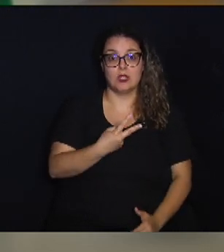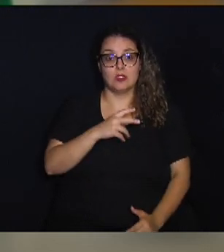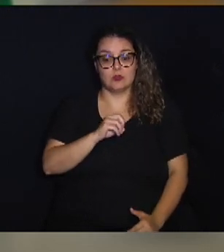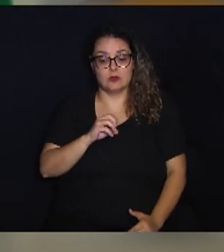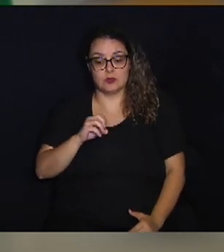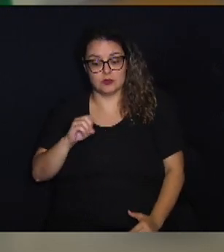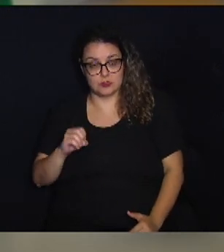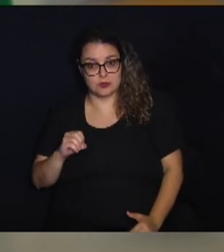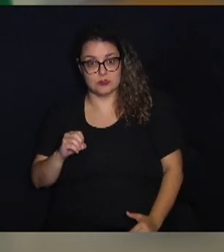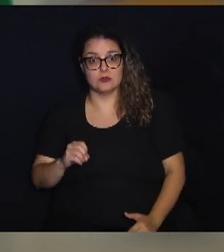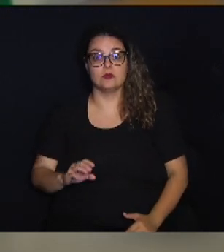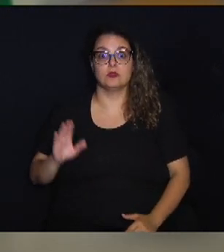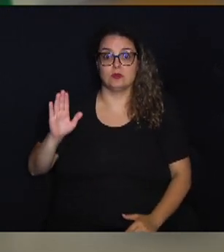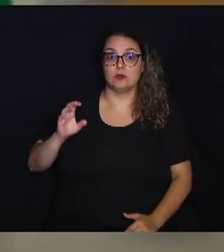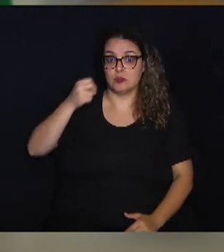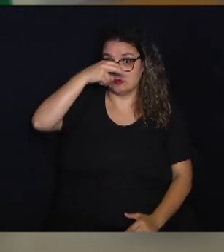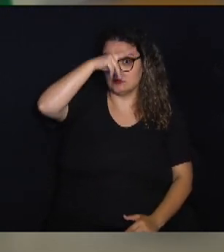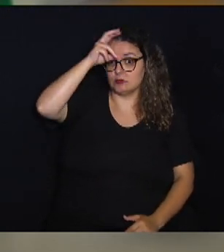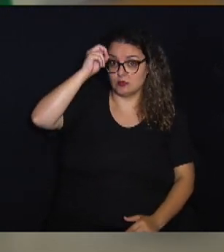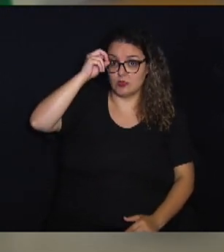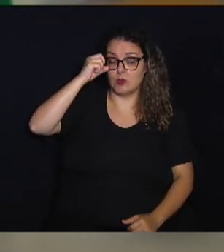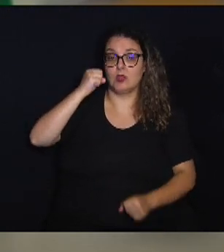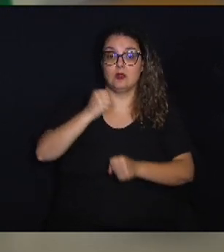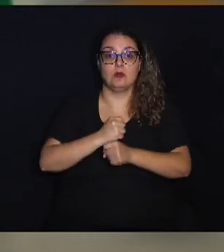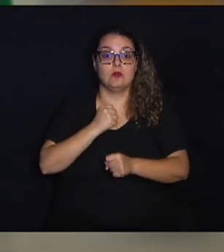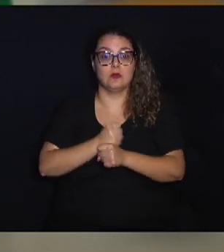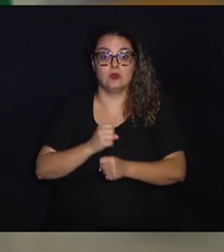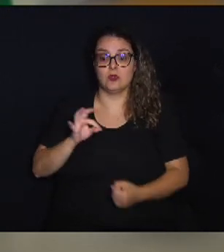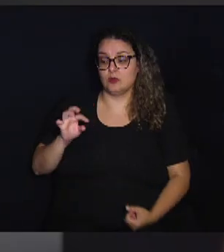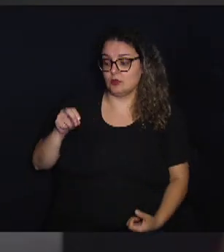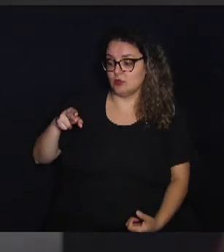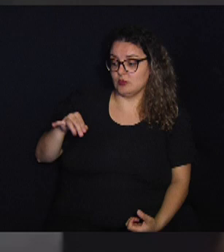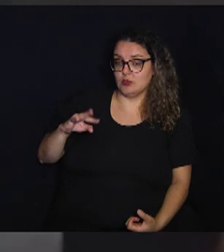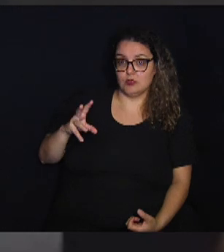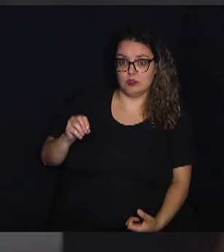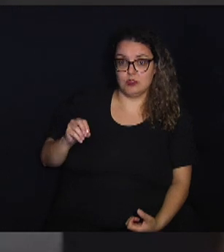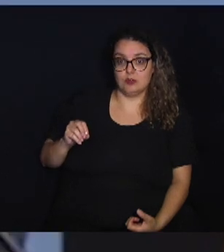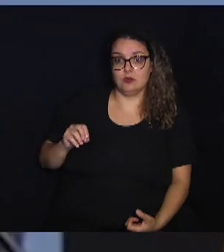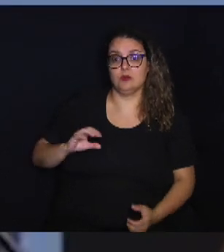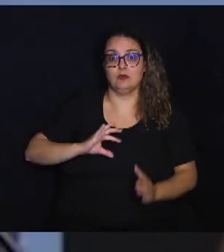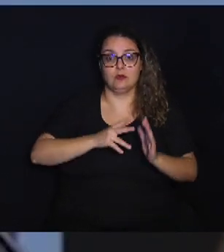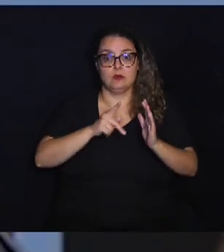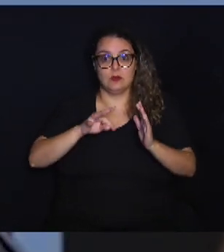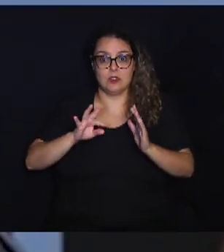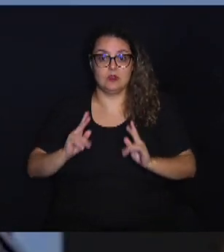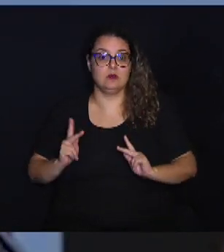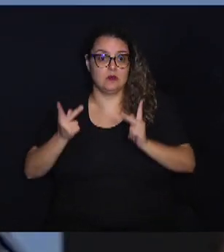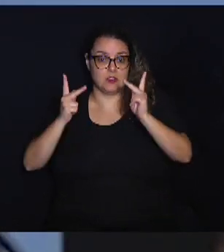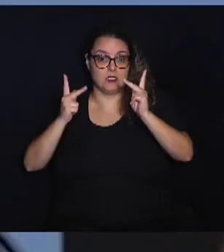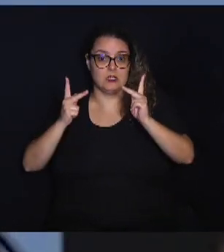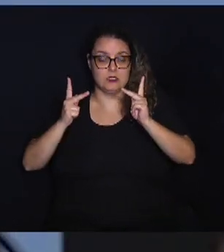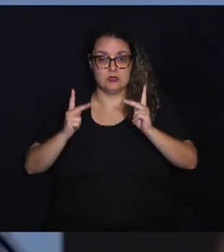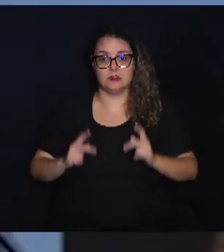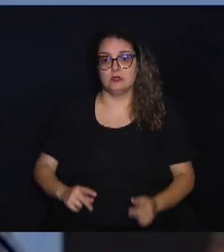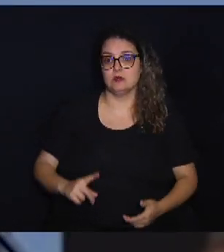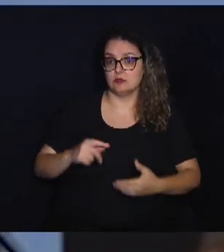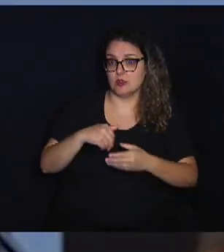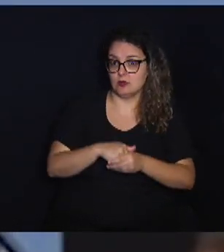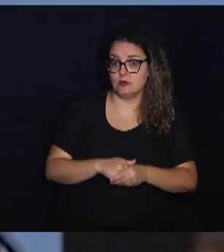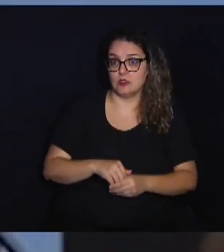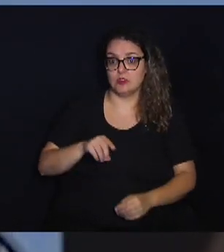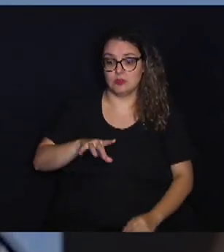foi candidato a prefeito, ano em que o Toninho do PT venceu as eleições. Foi diretor de esportes